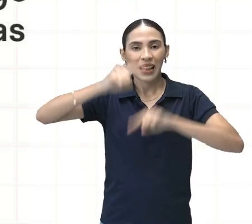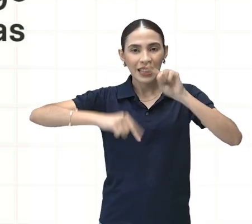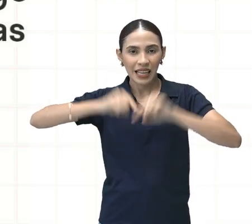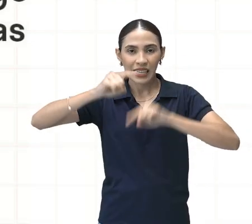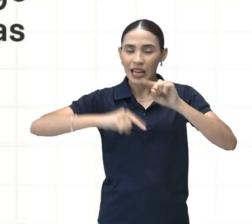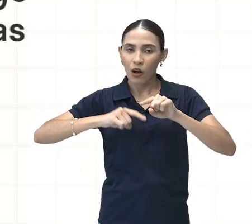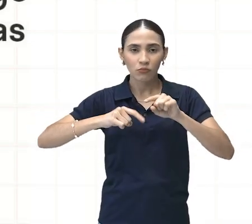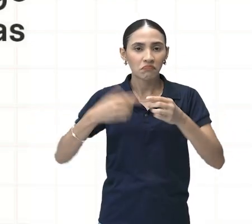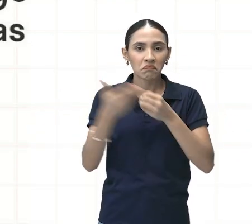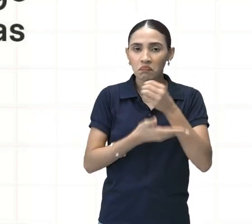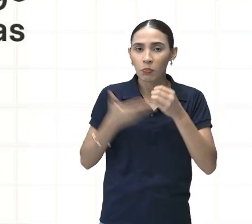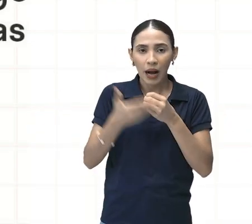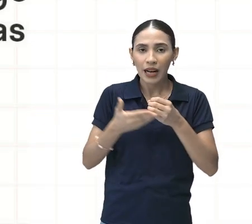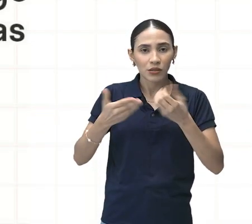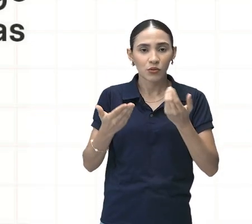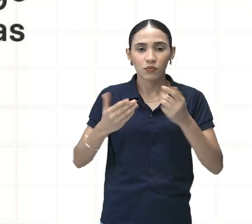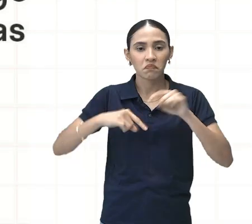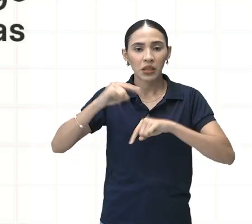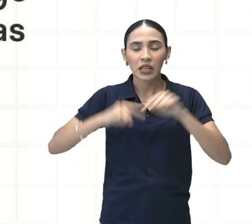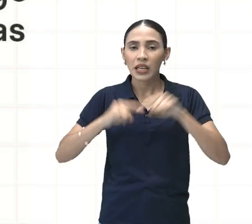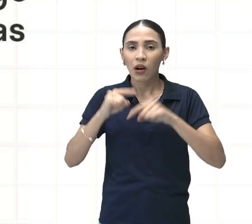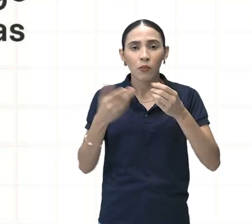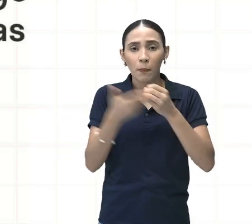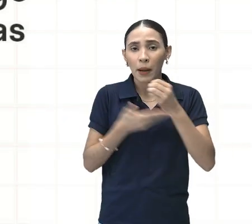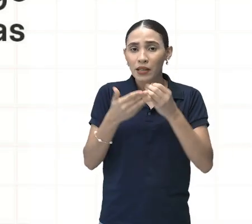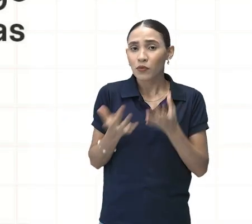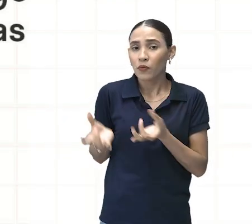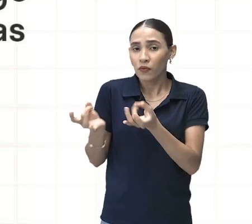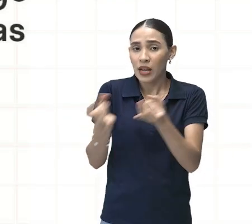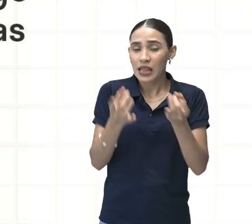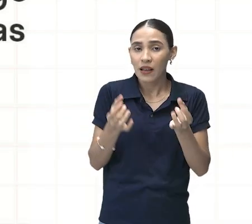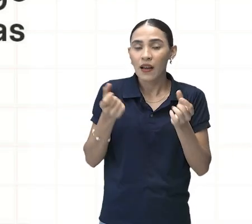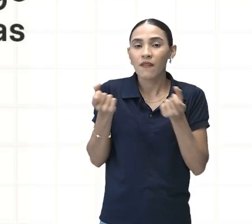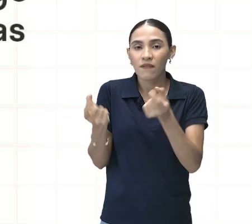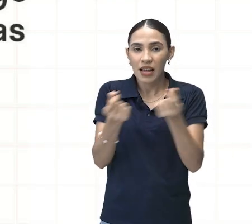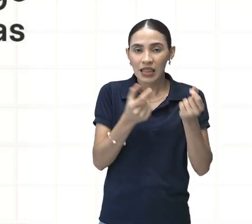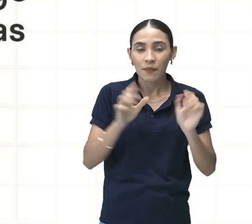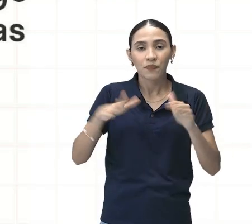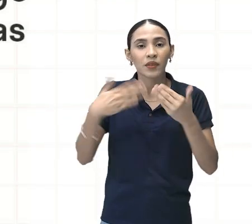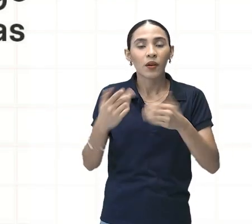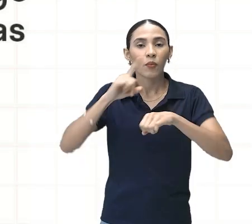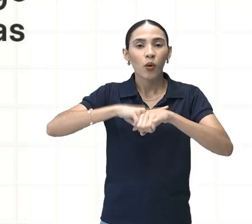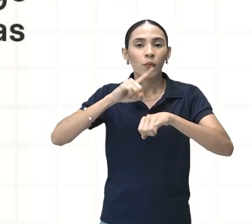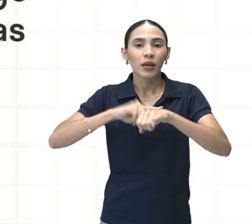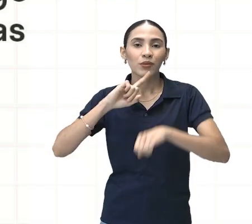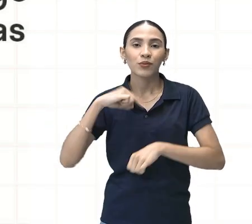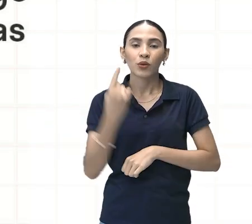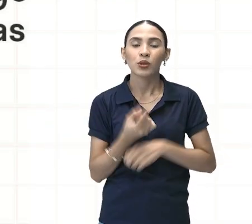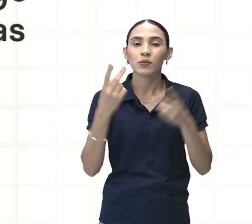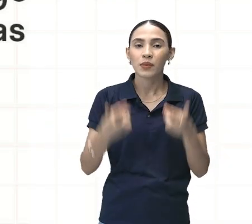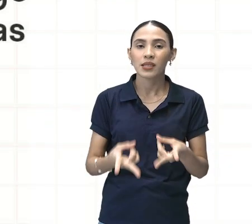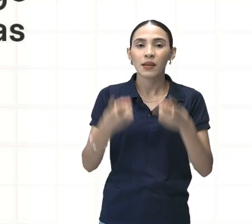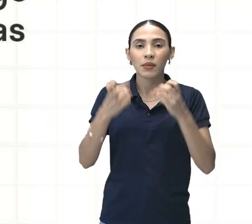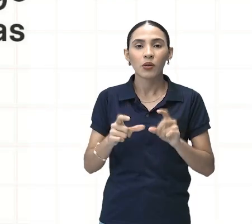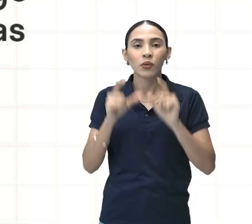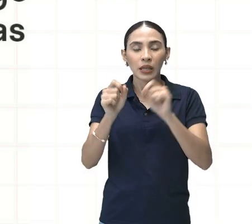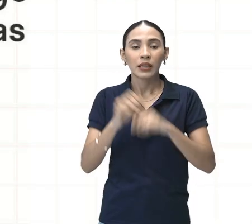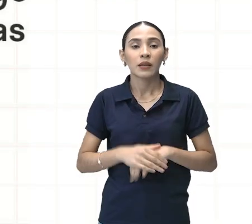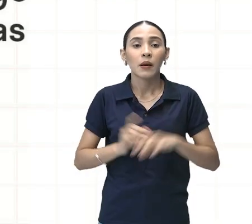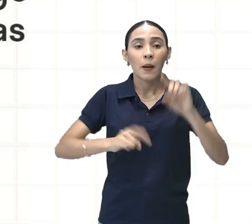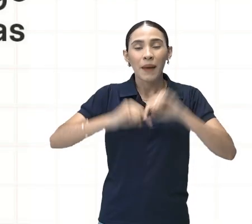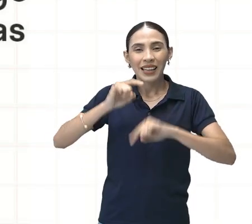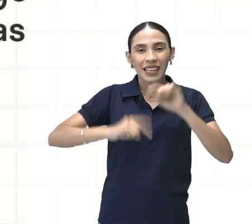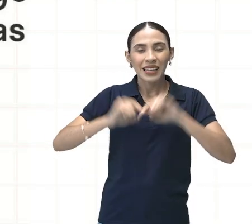produtos, né, e mercadorias que estão à venda. Então, nesse momento, vamos observar que as